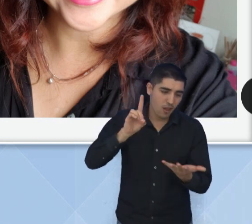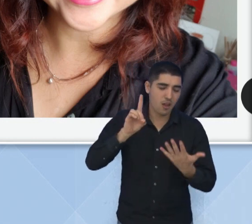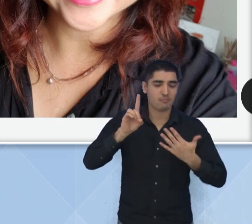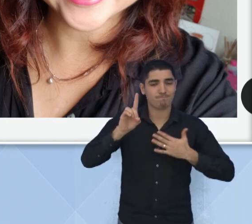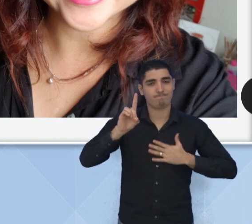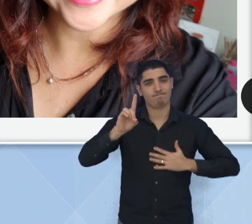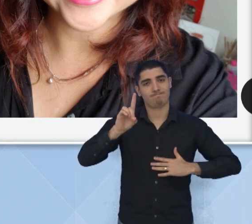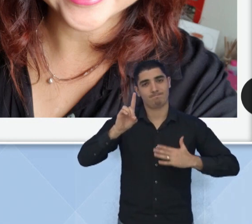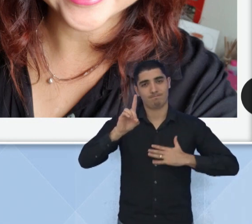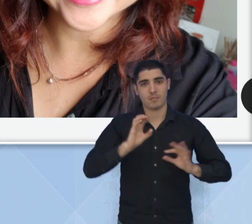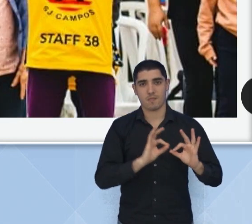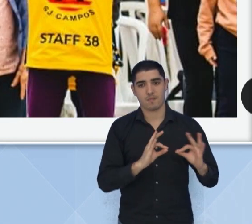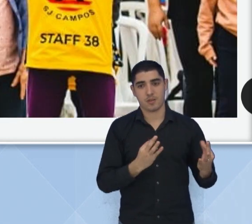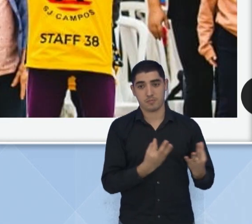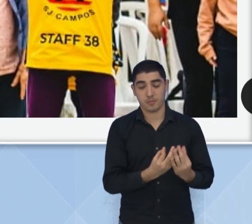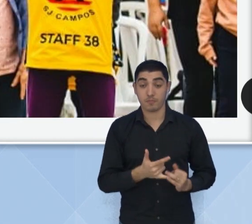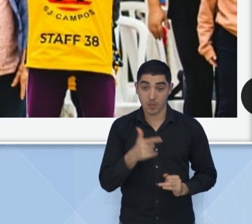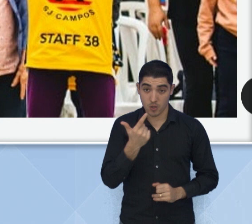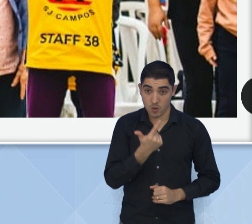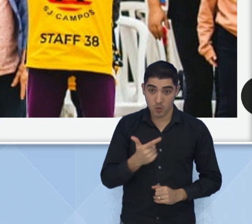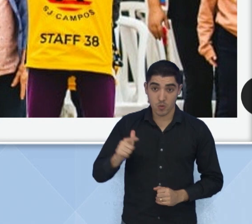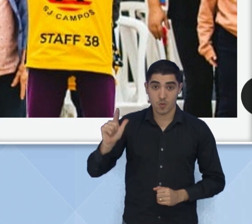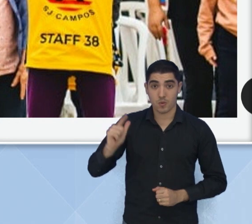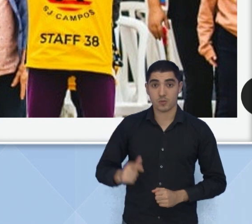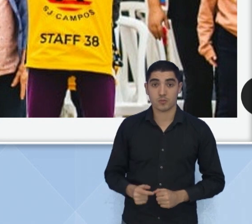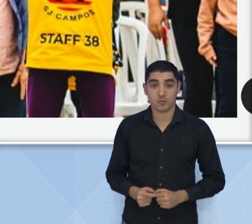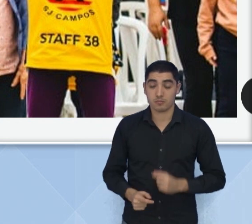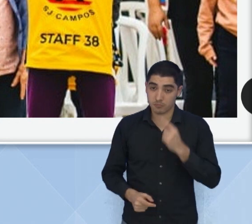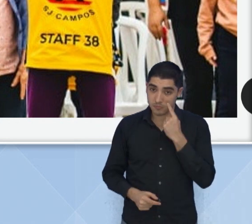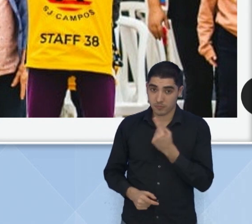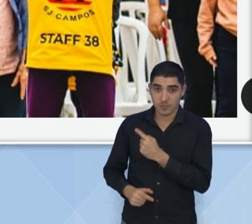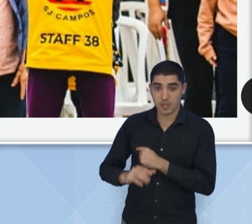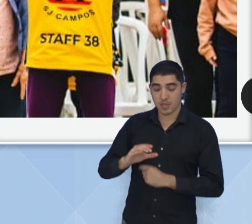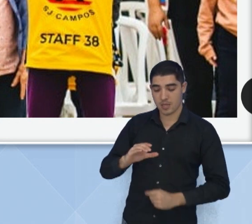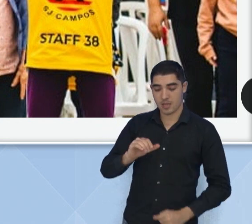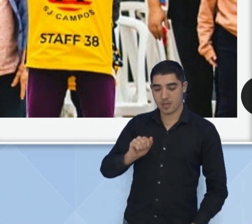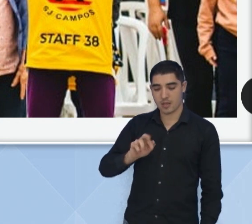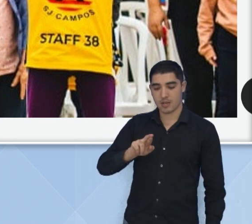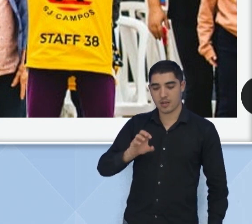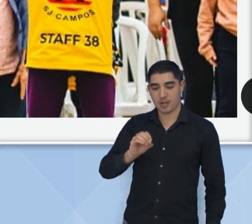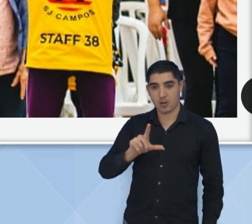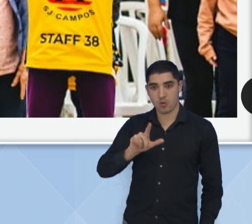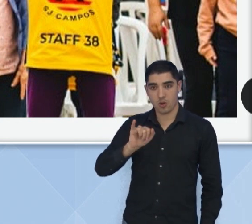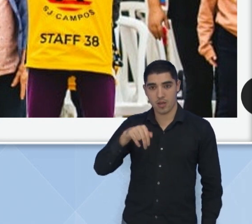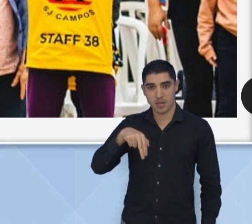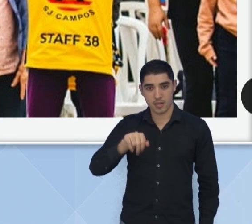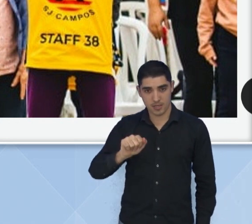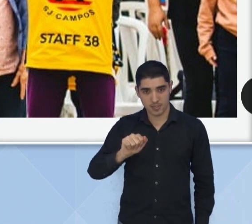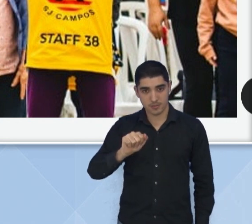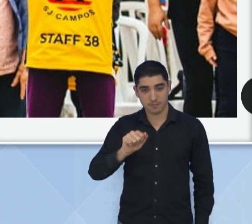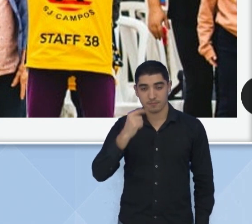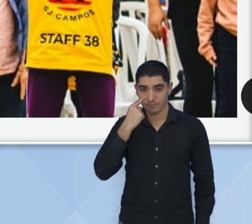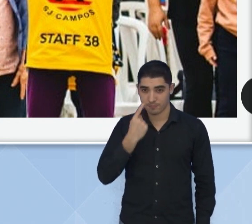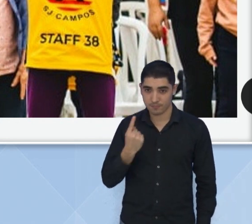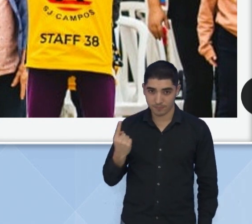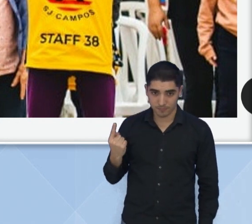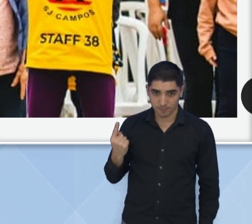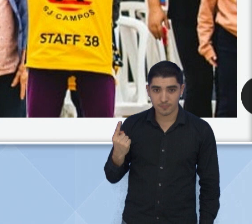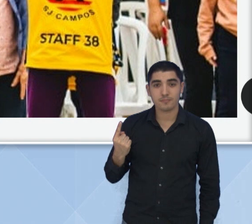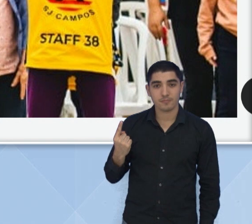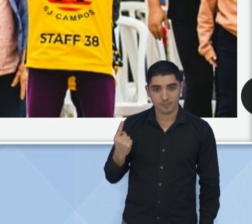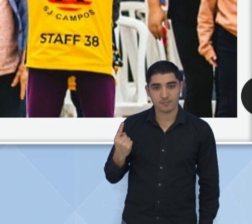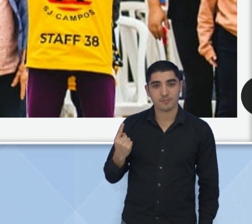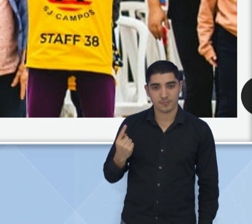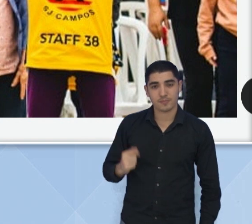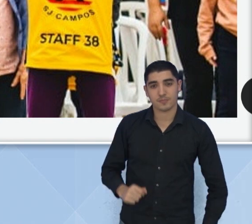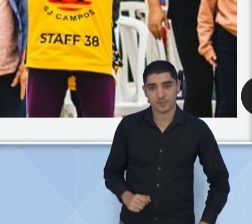vocês. Pode passar outros, presidente? A Carolina Kodato, Carolina Matsumura Kodak, essa do centro, está aqui